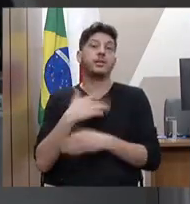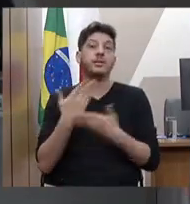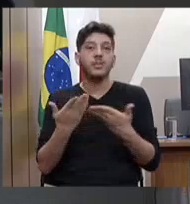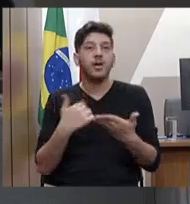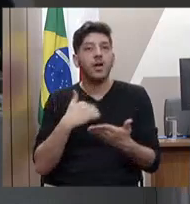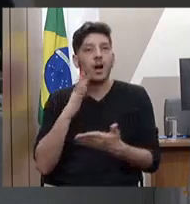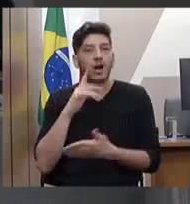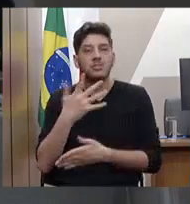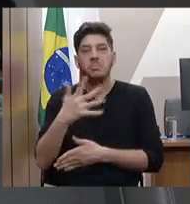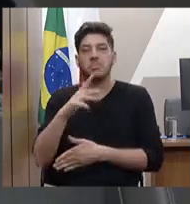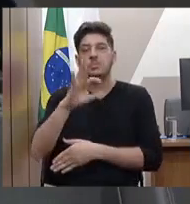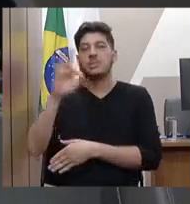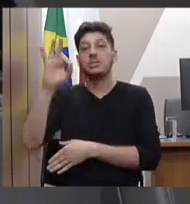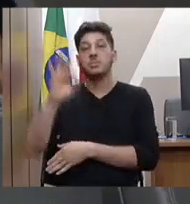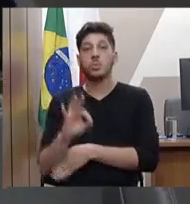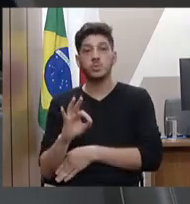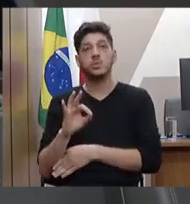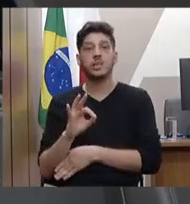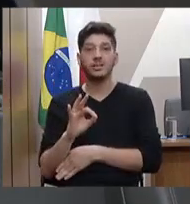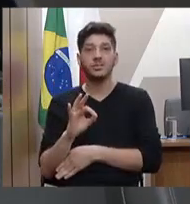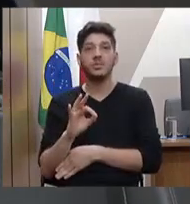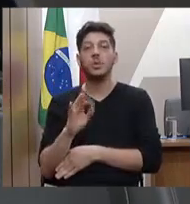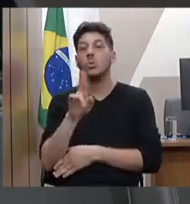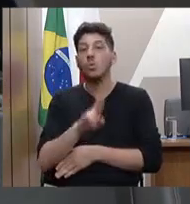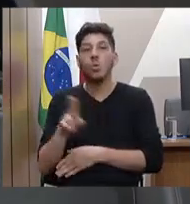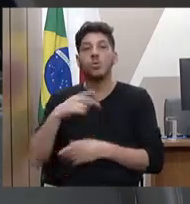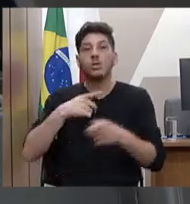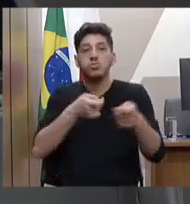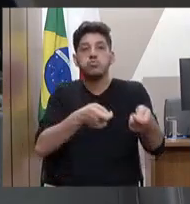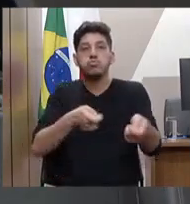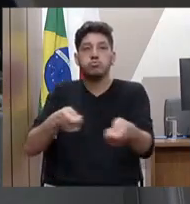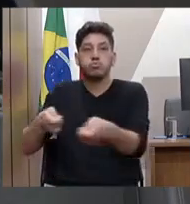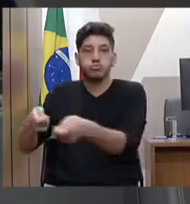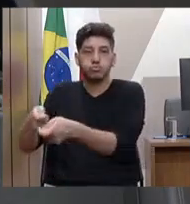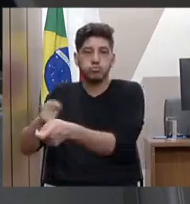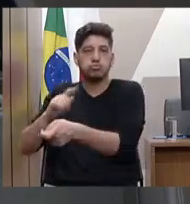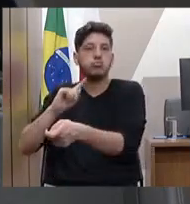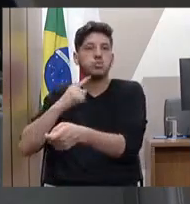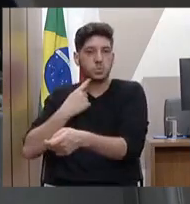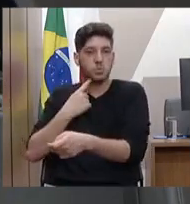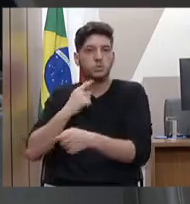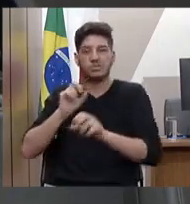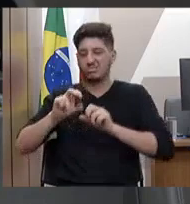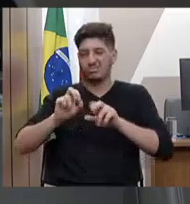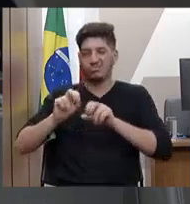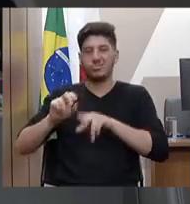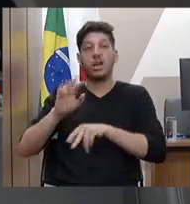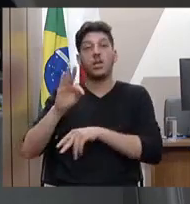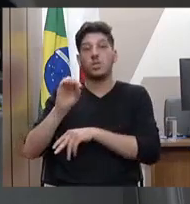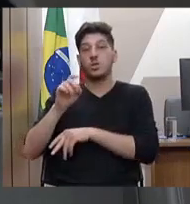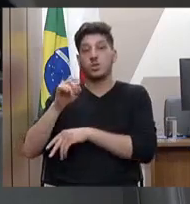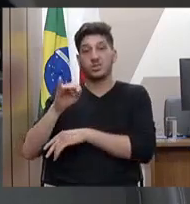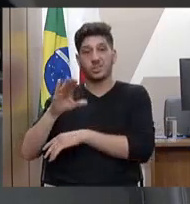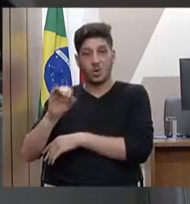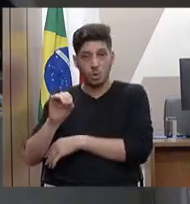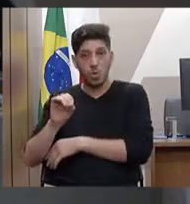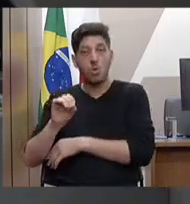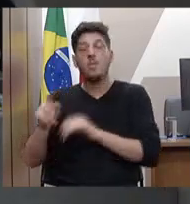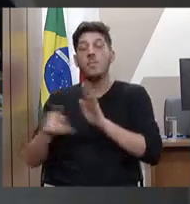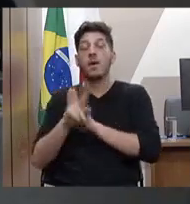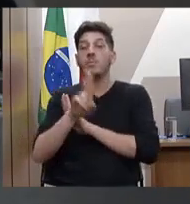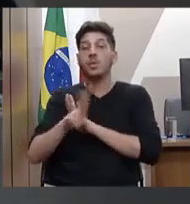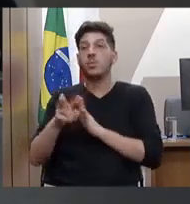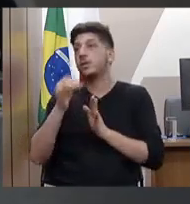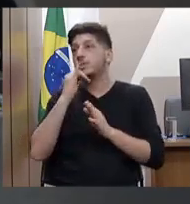considerar 100% a utilização de galões de agrotóxicos para armazenamento de água água para consumo para